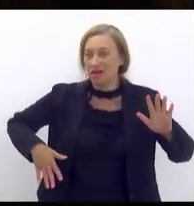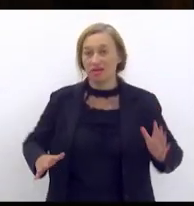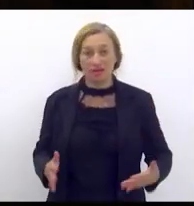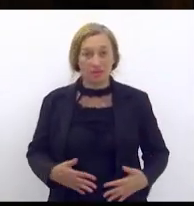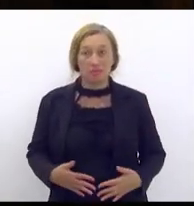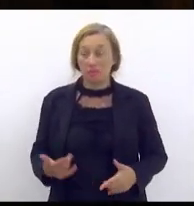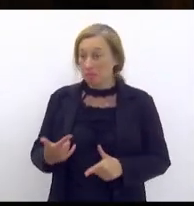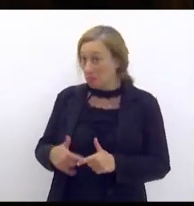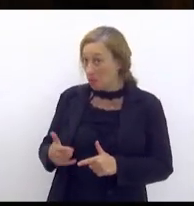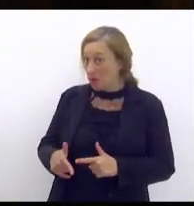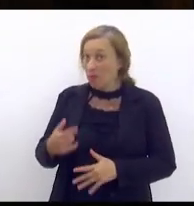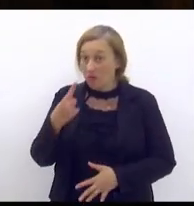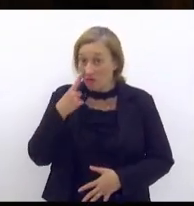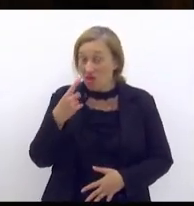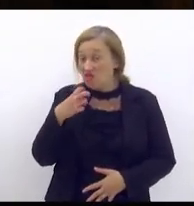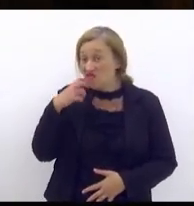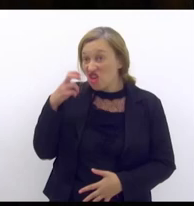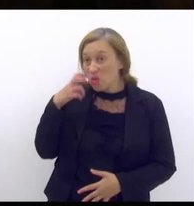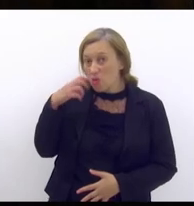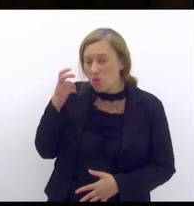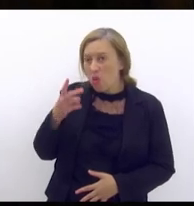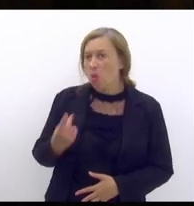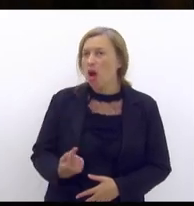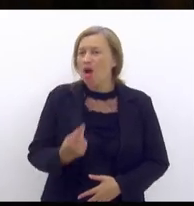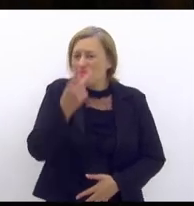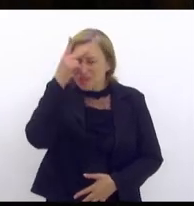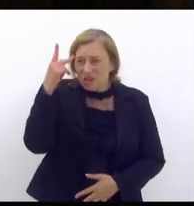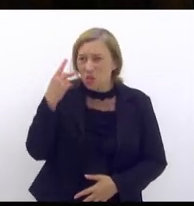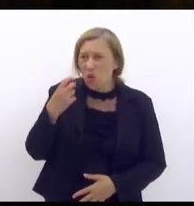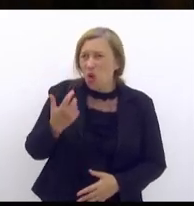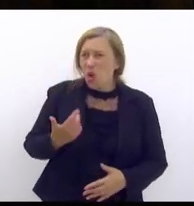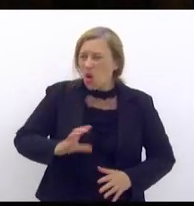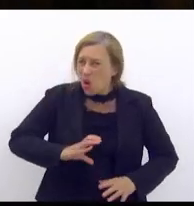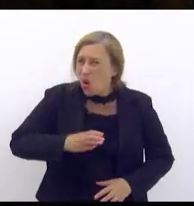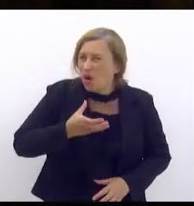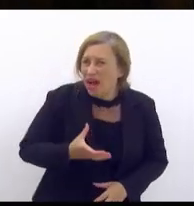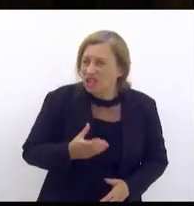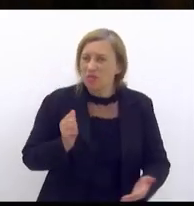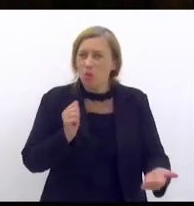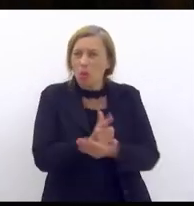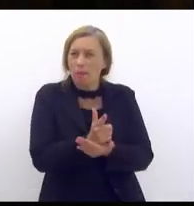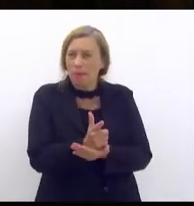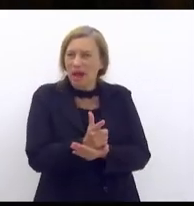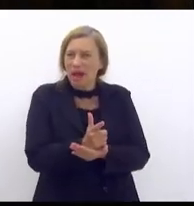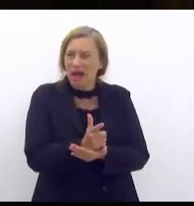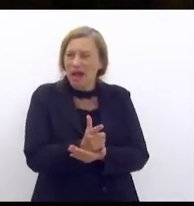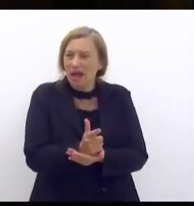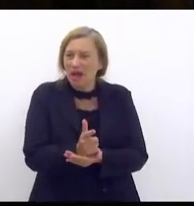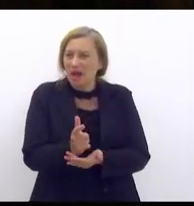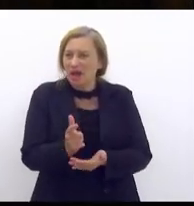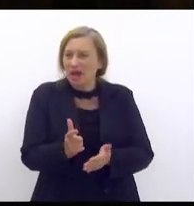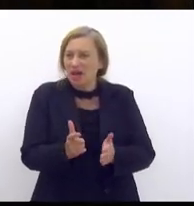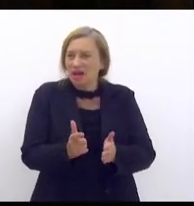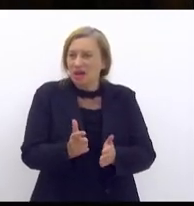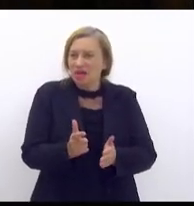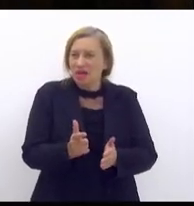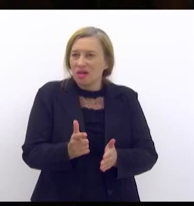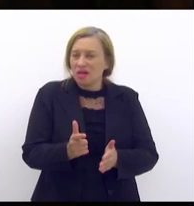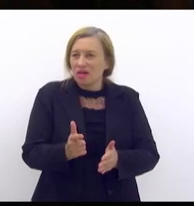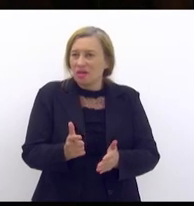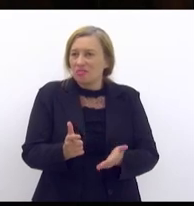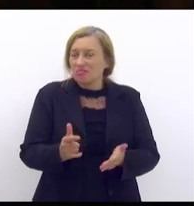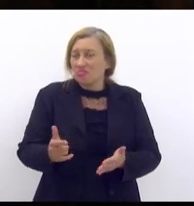Cara, eu juro, é vergonhoso, a pessoa que ainda tem coragem de comprar a passagem para vir para o Rio de Janeiro, não sei mais o que passa na cabeça dessa